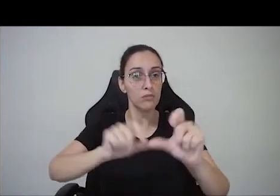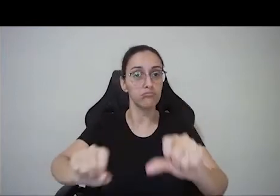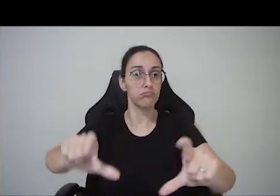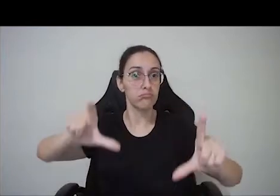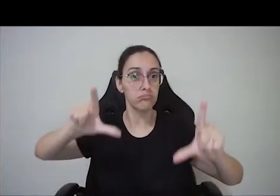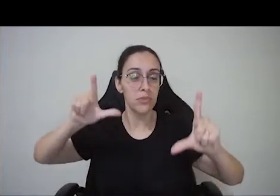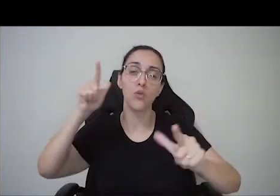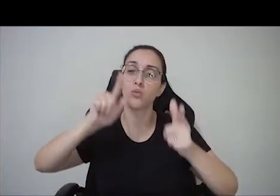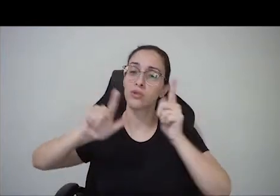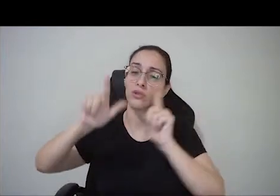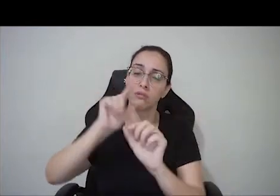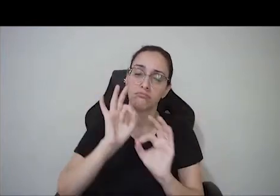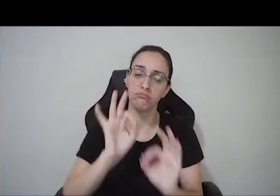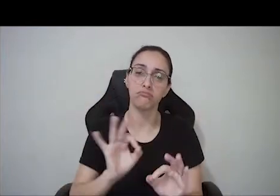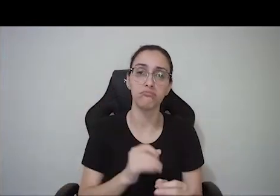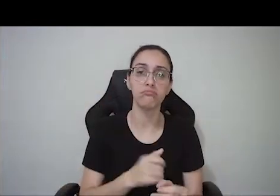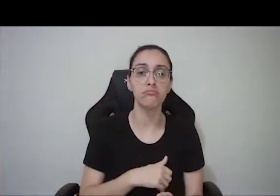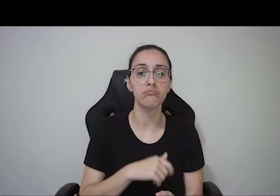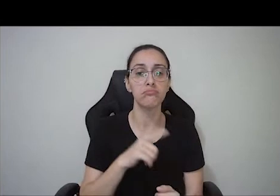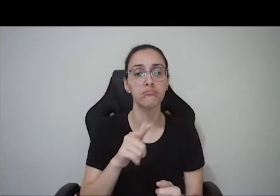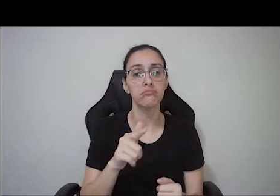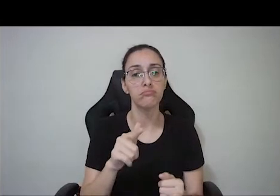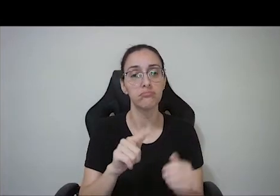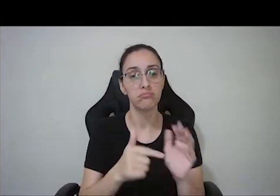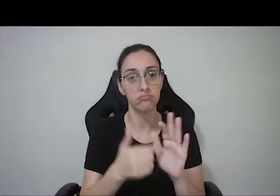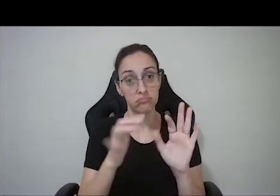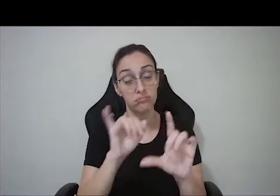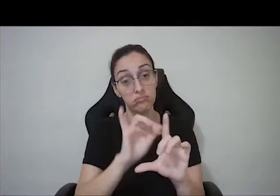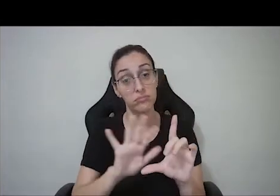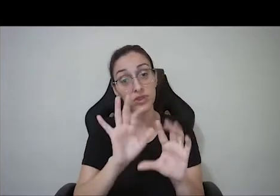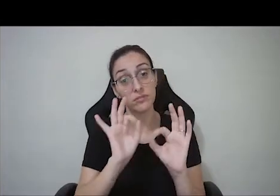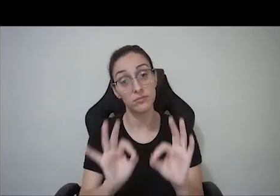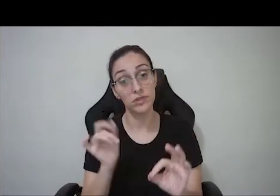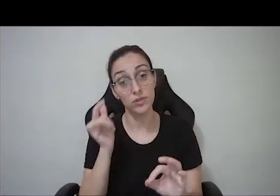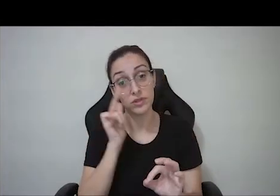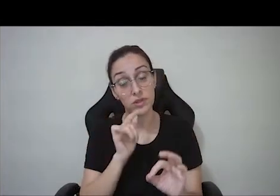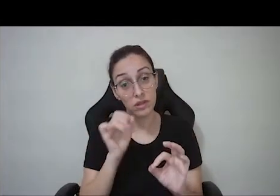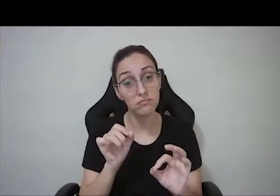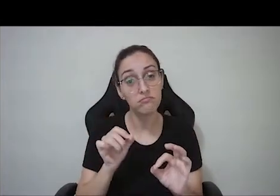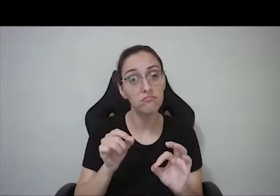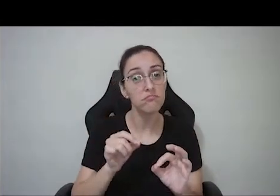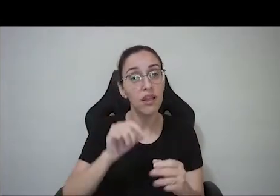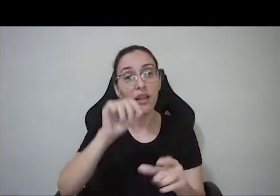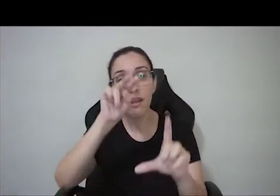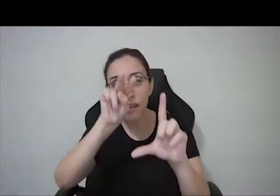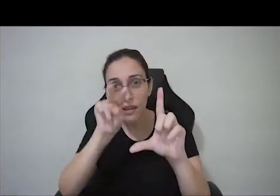está conseguindo, pelo que se aparenta na imagem, consegue ler o que está ali.